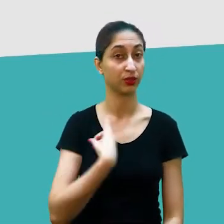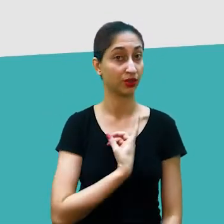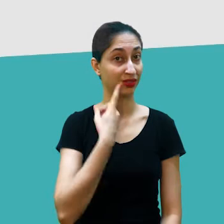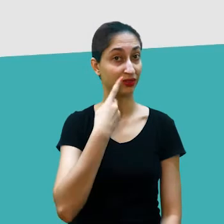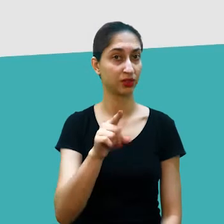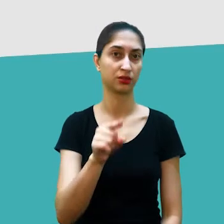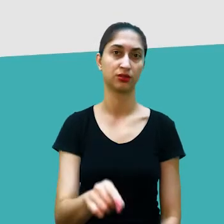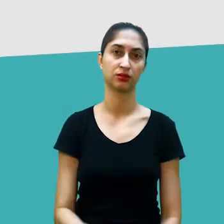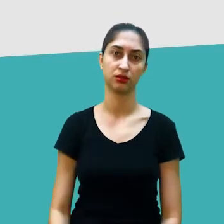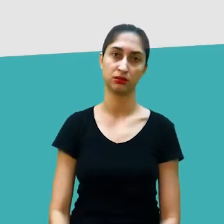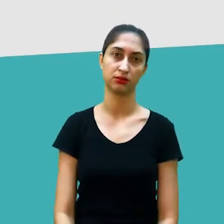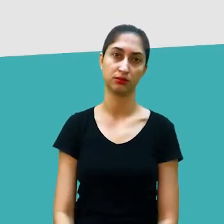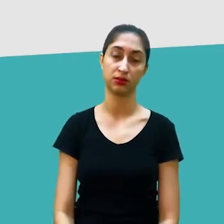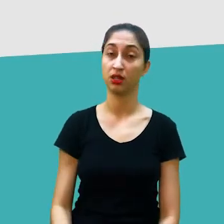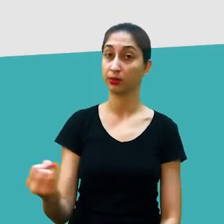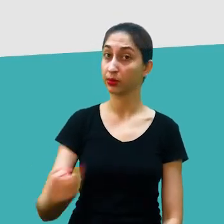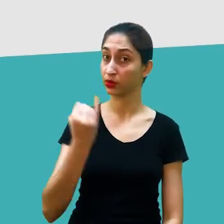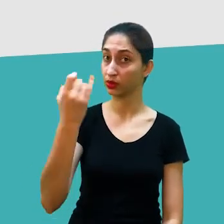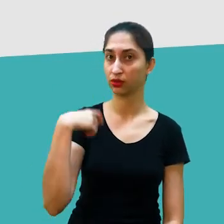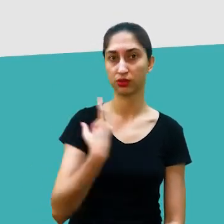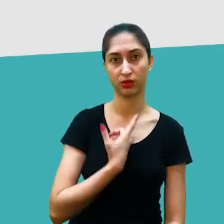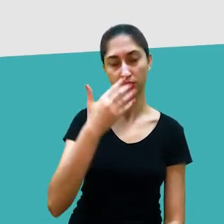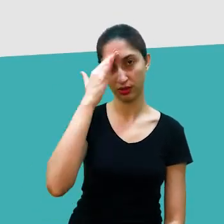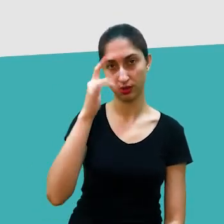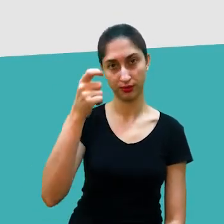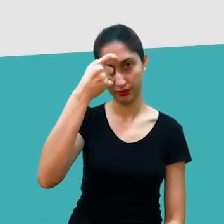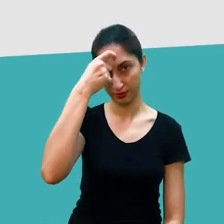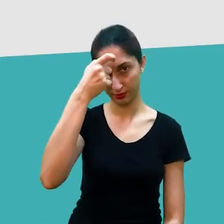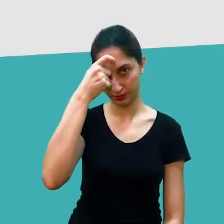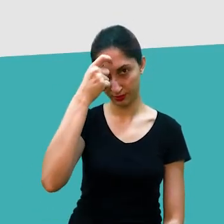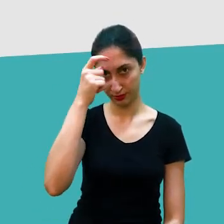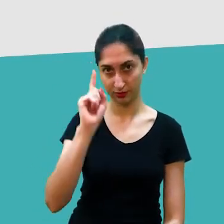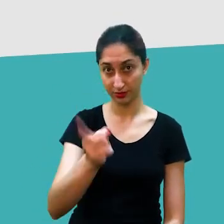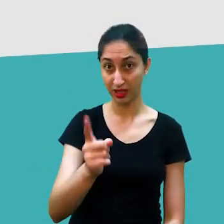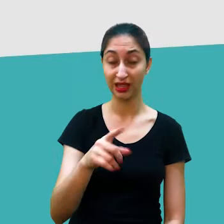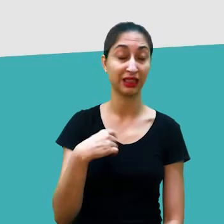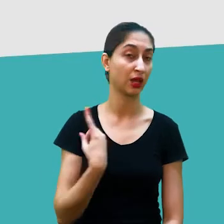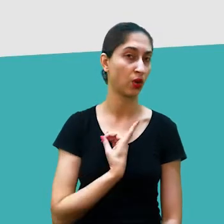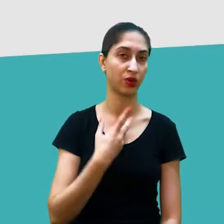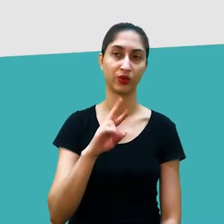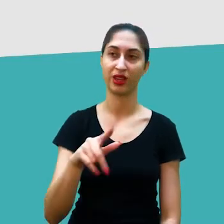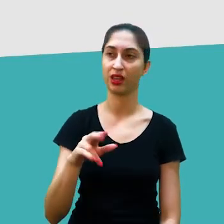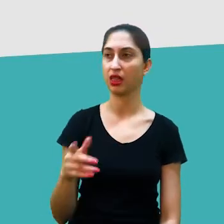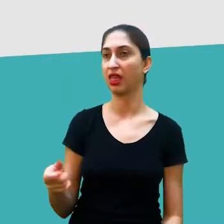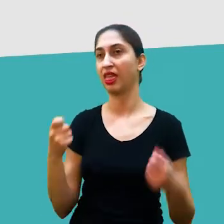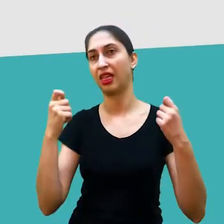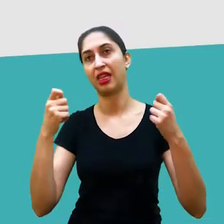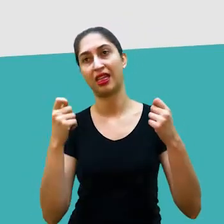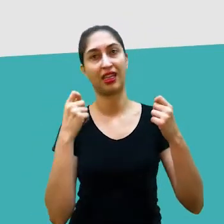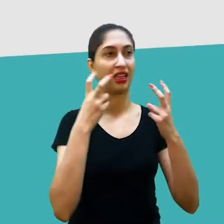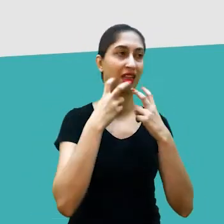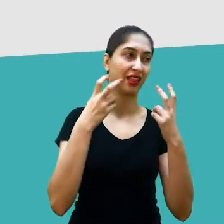é muito importante que a gente entenda que essa consciência, na realidade, não é apenas uma bandeira ou apenas, eles são